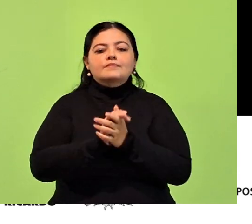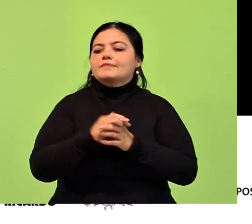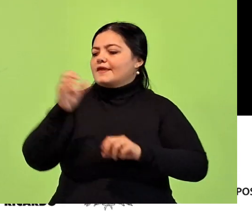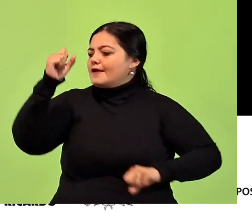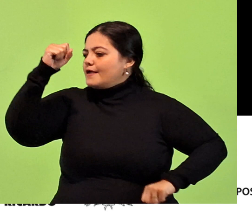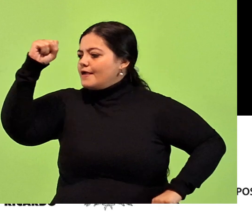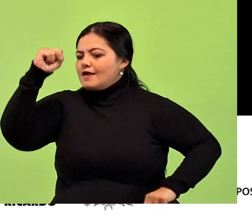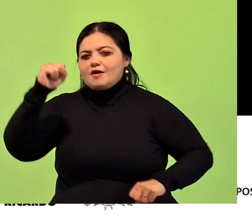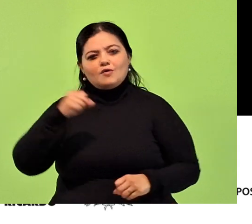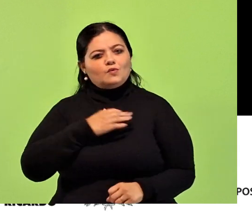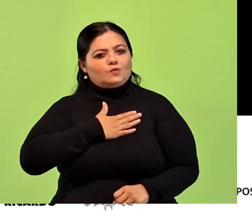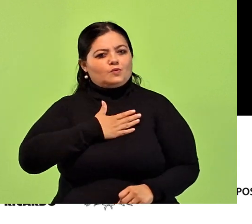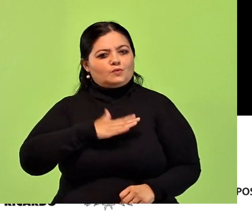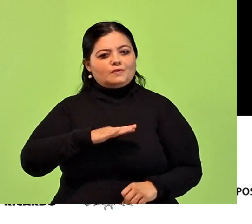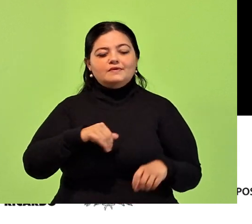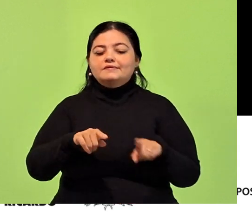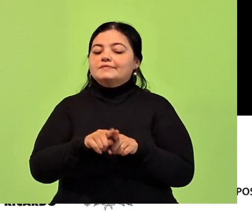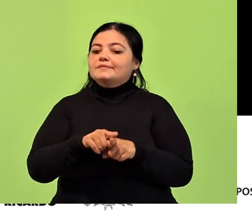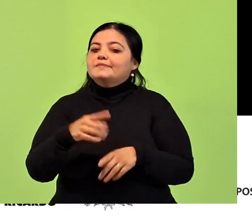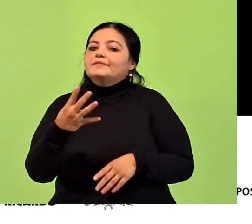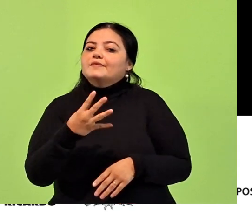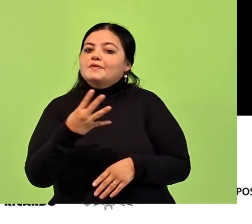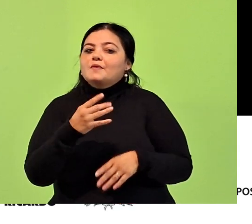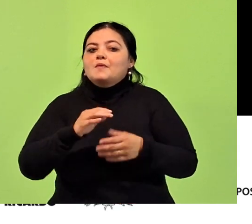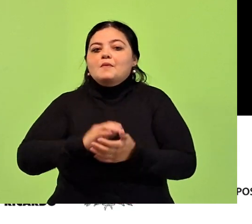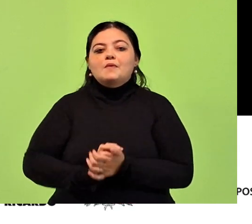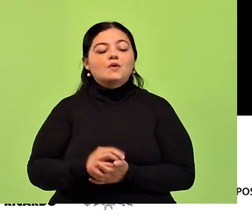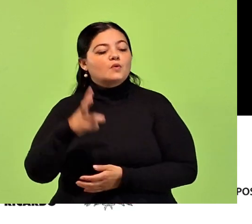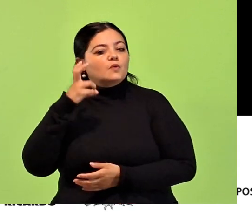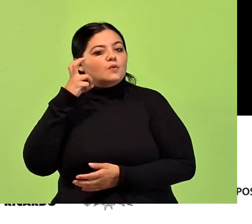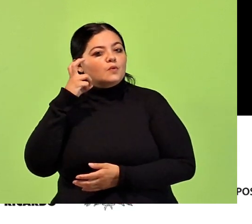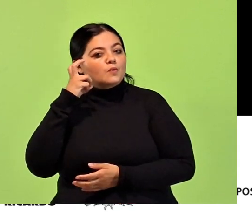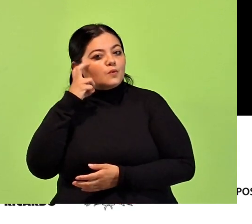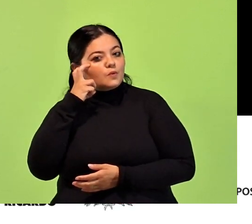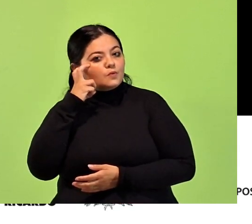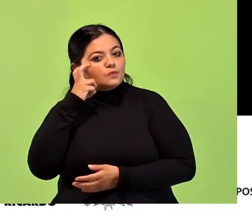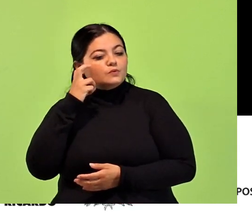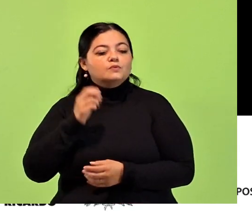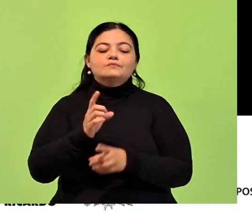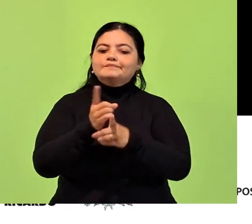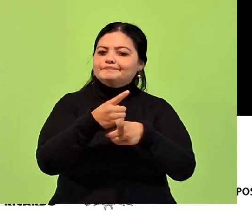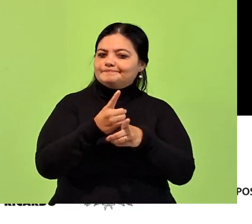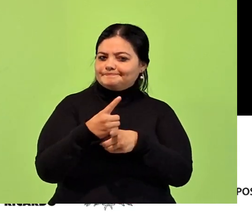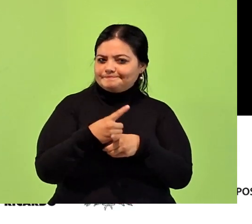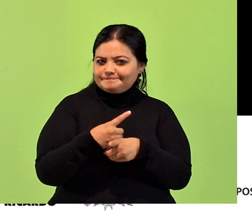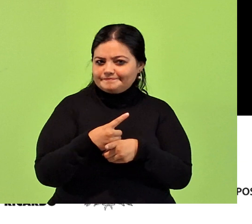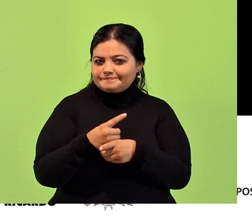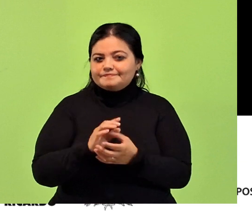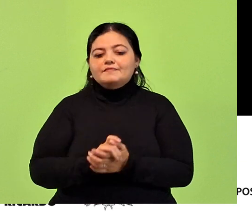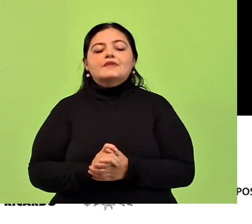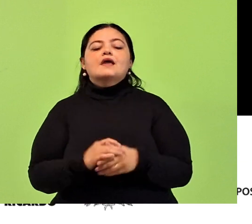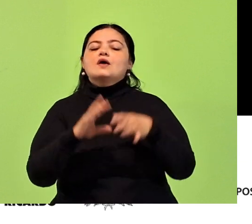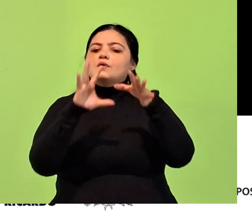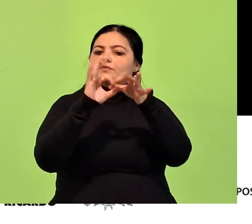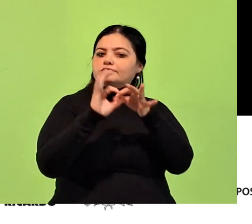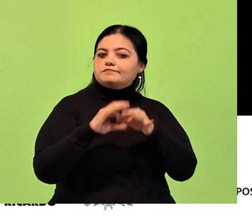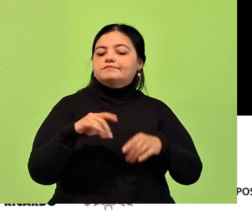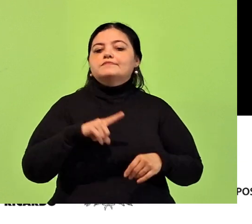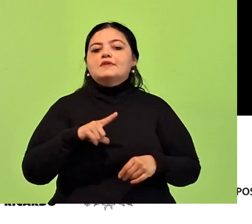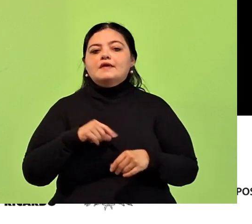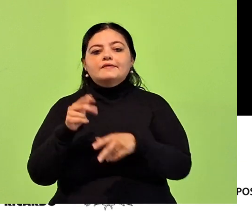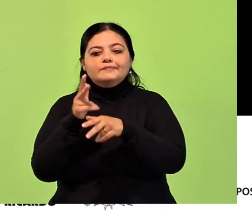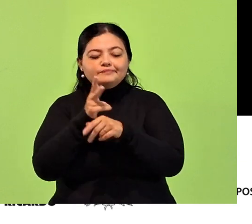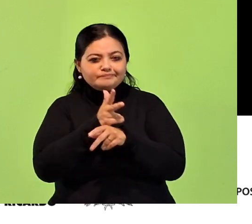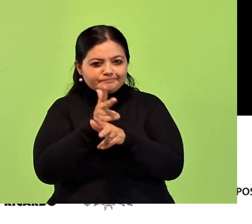Anti-Herói na Cultura Marginal, Unidade 4, Projeto Cultos Marginais. Esse conteúdo acompanha um material audiovisual